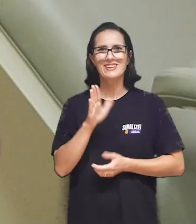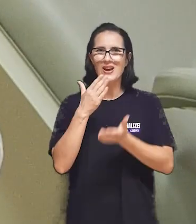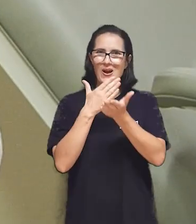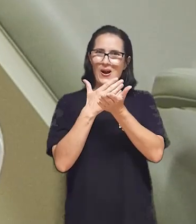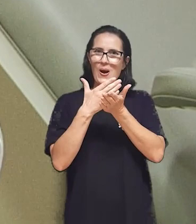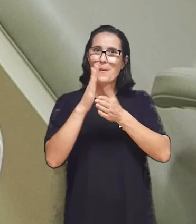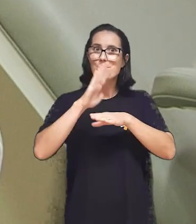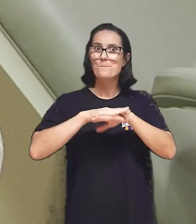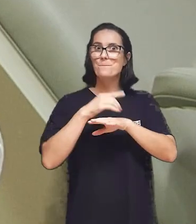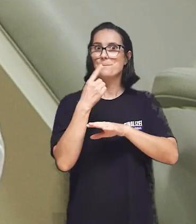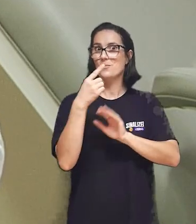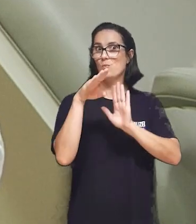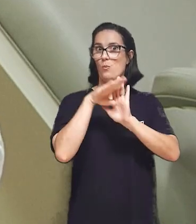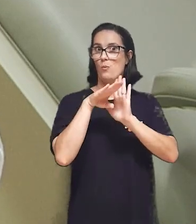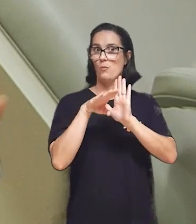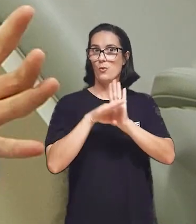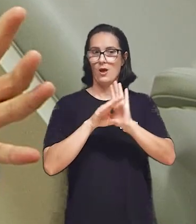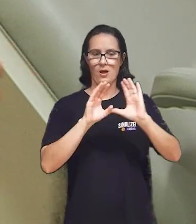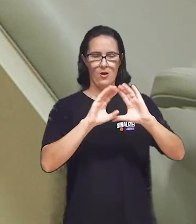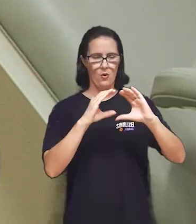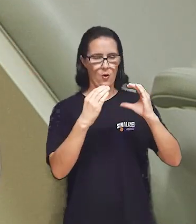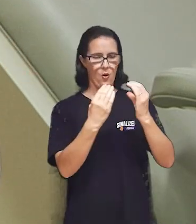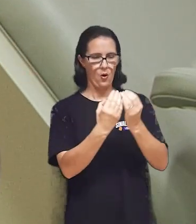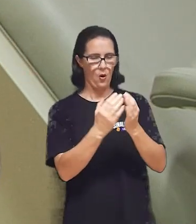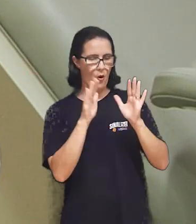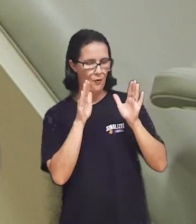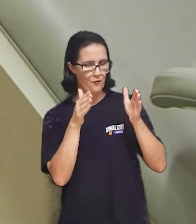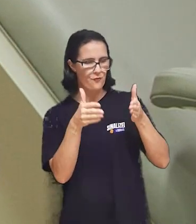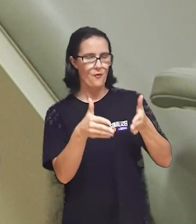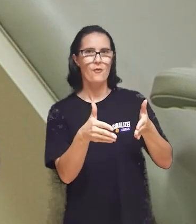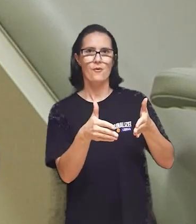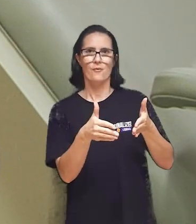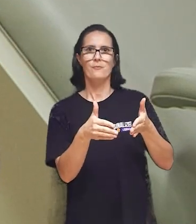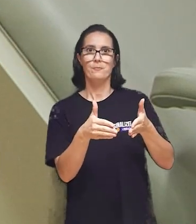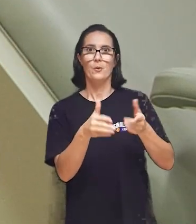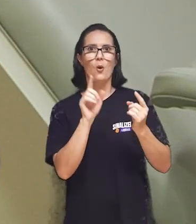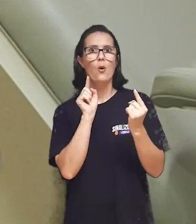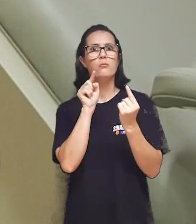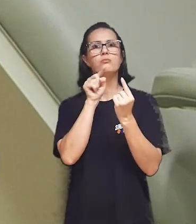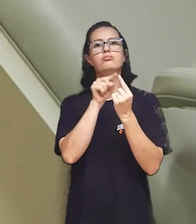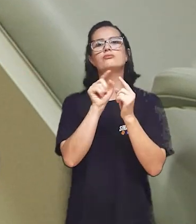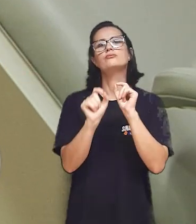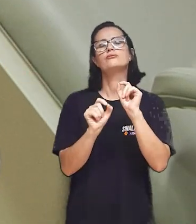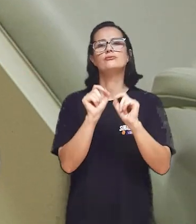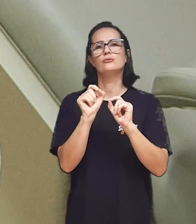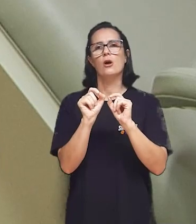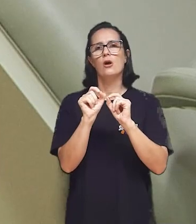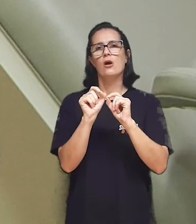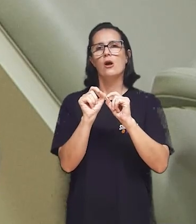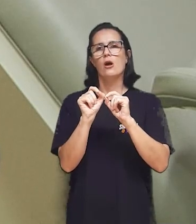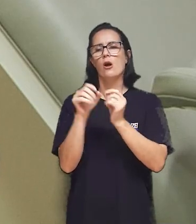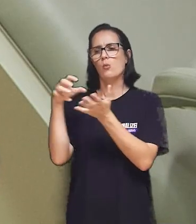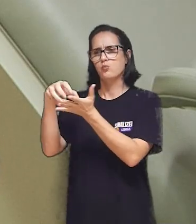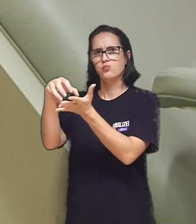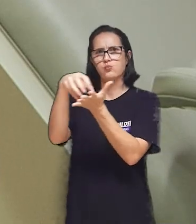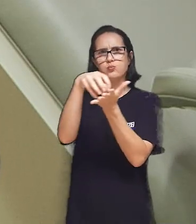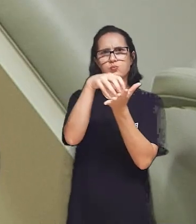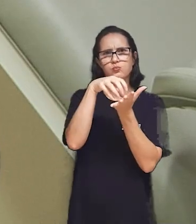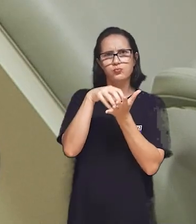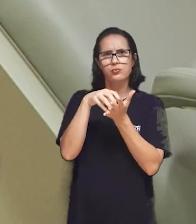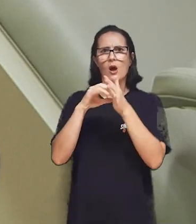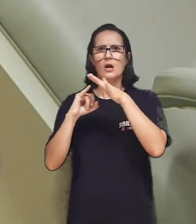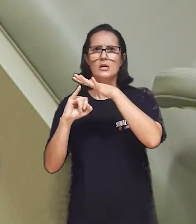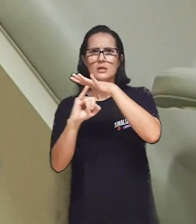Olá, estamos começando mais um programa Comunidade em Foco. O nosso objetivo é aproximar as entidades, instituições